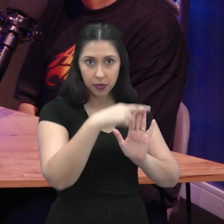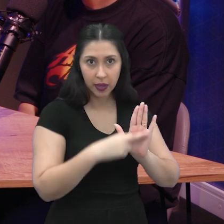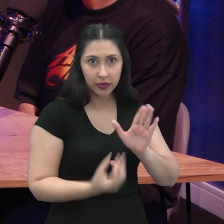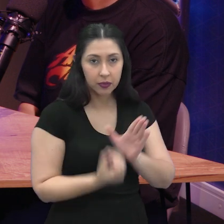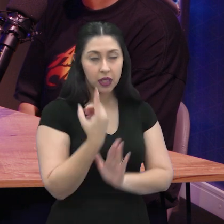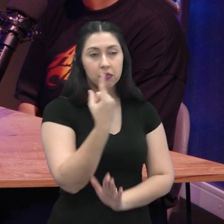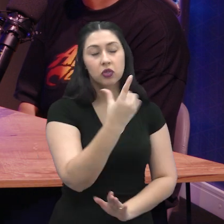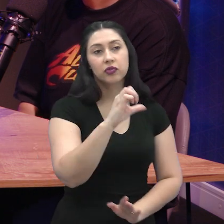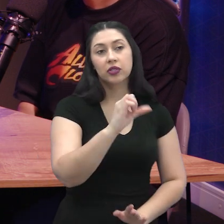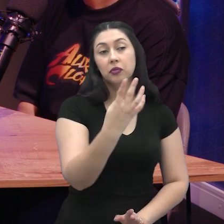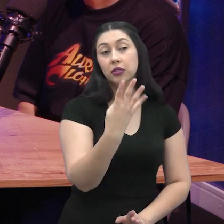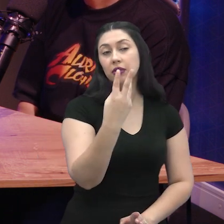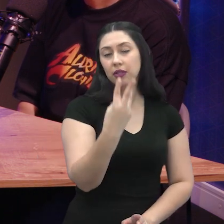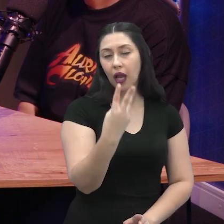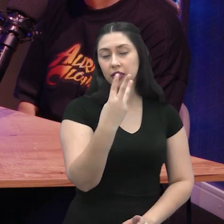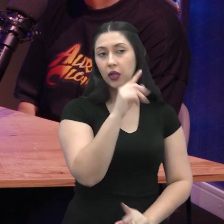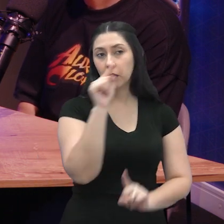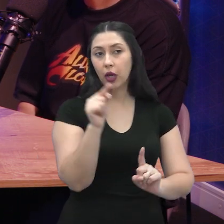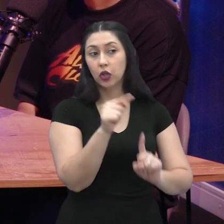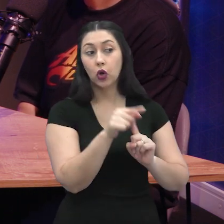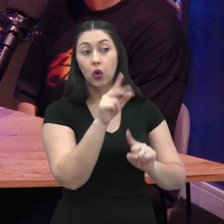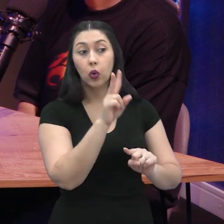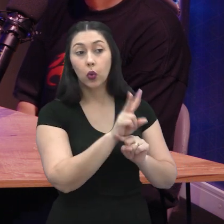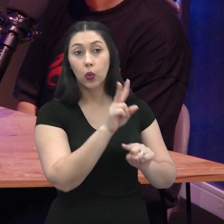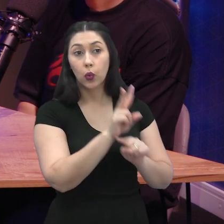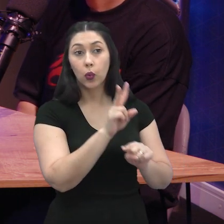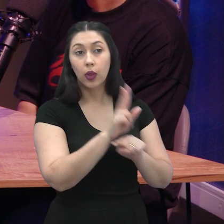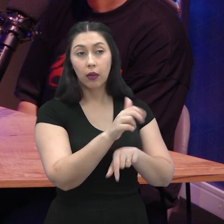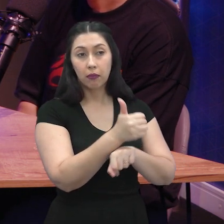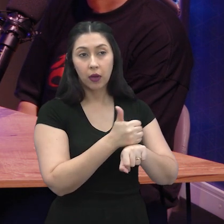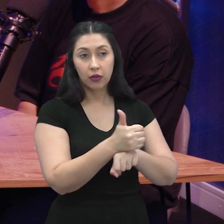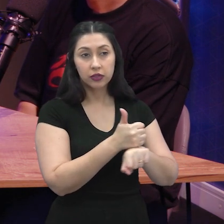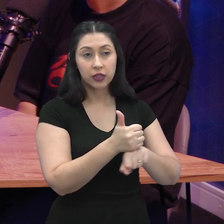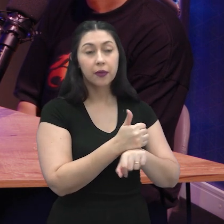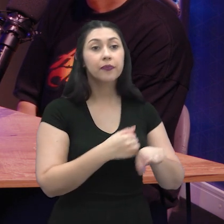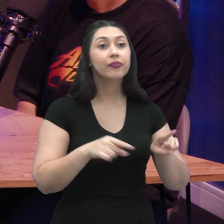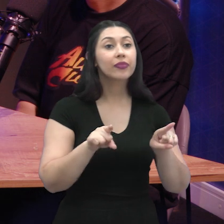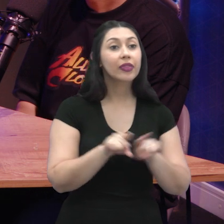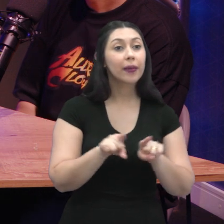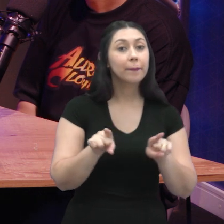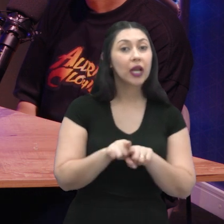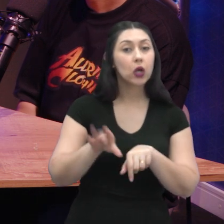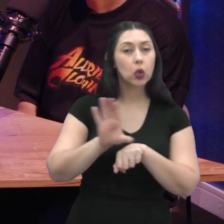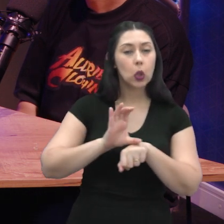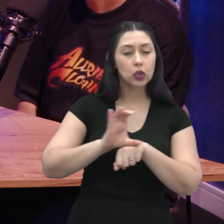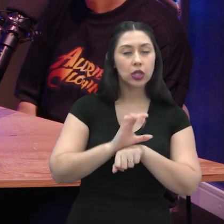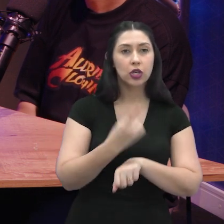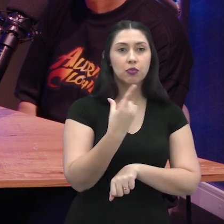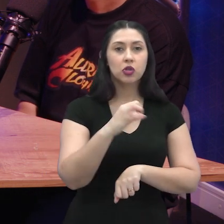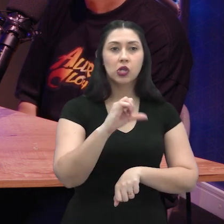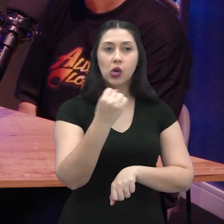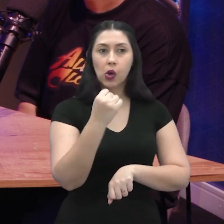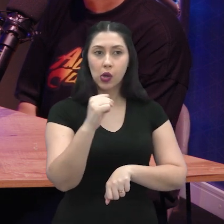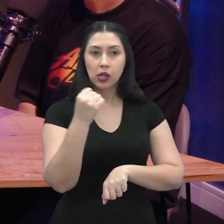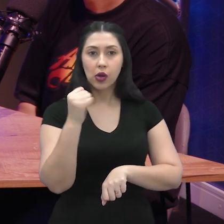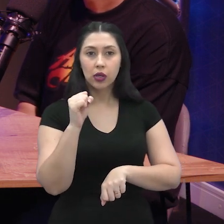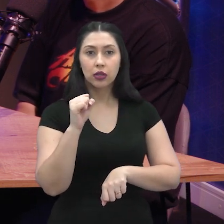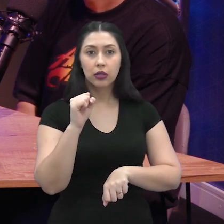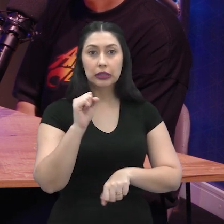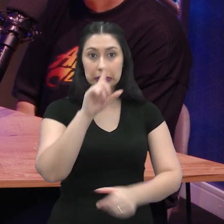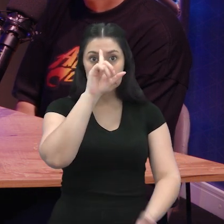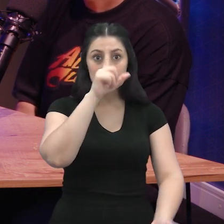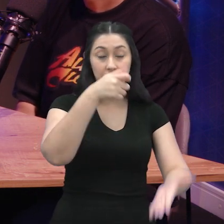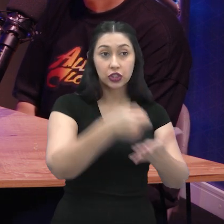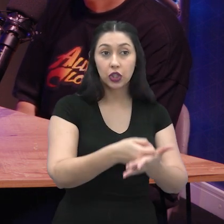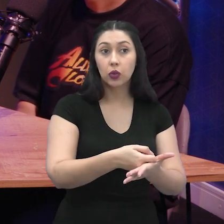em 1943, reforçando a proteção da jornada de trabalho. A Constituição de 88, né, estabeleceu o limite semanal